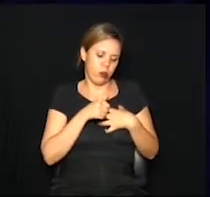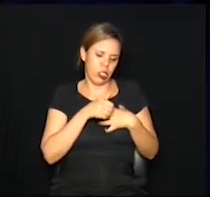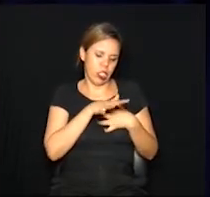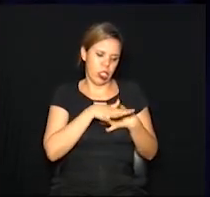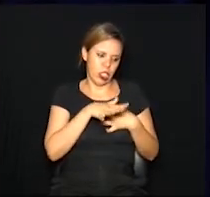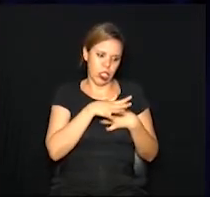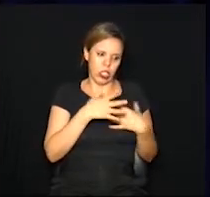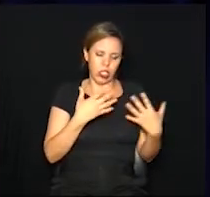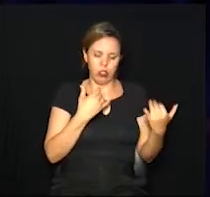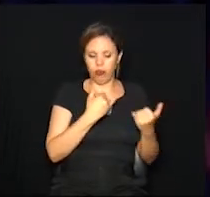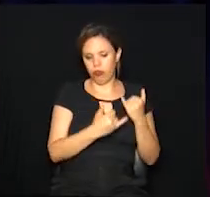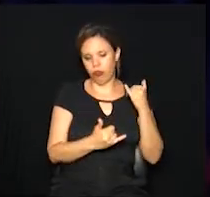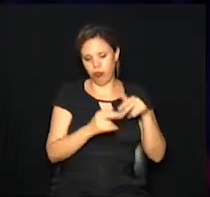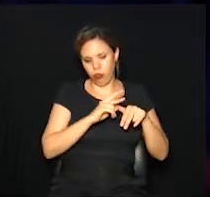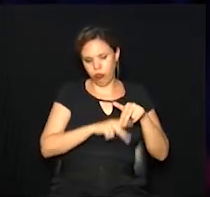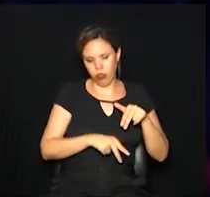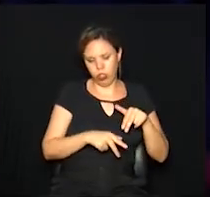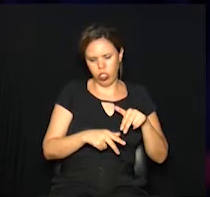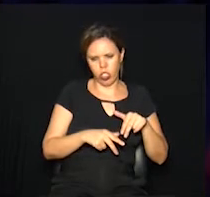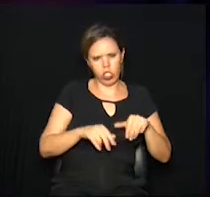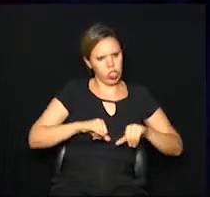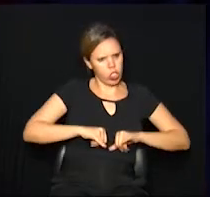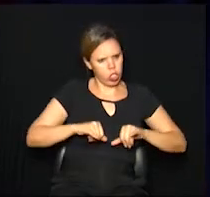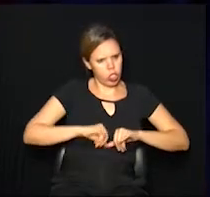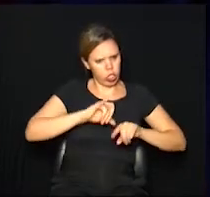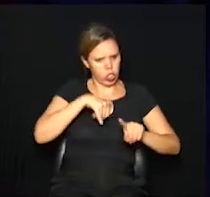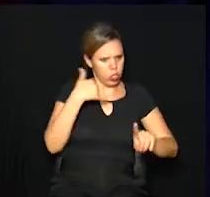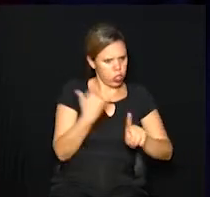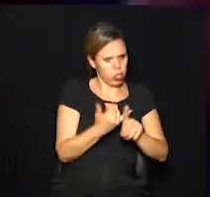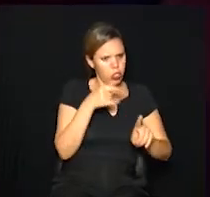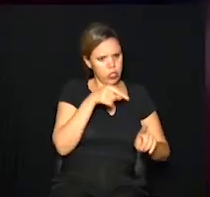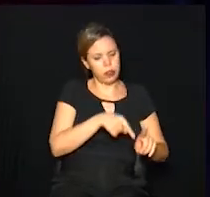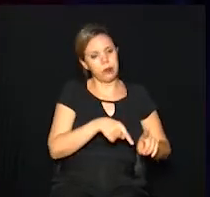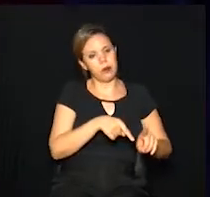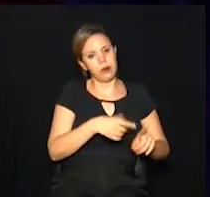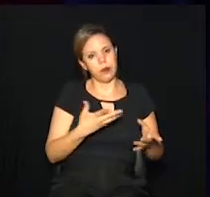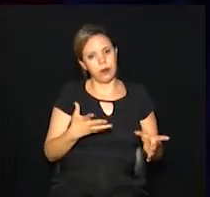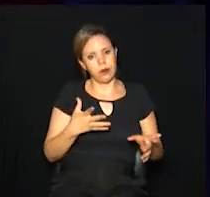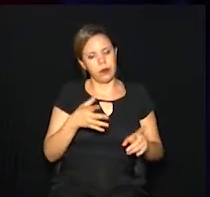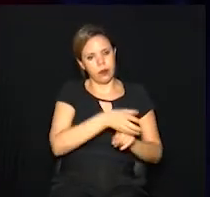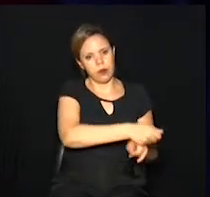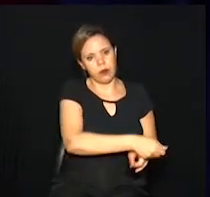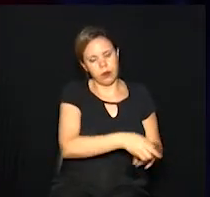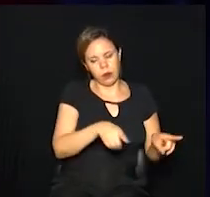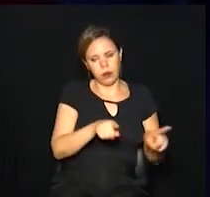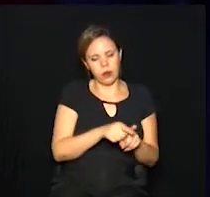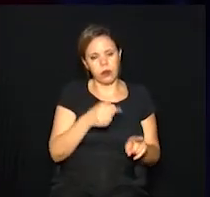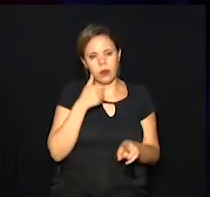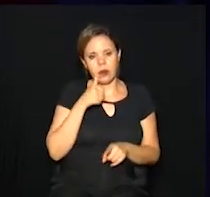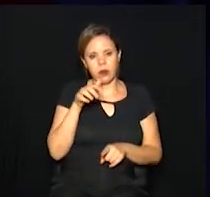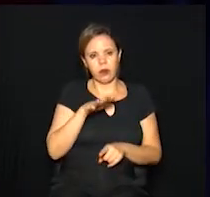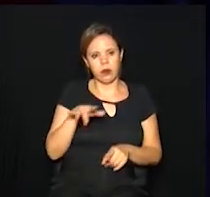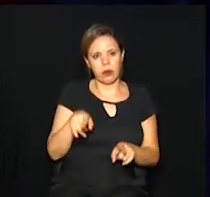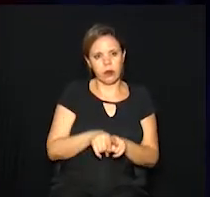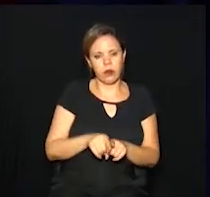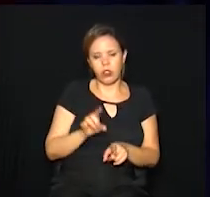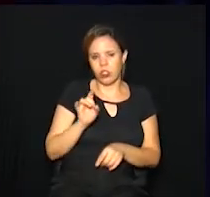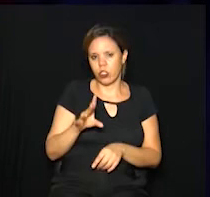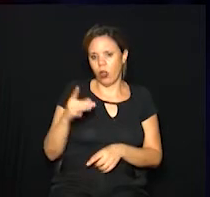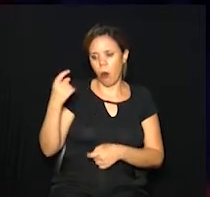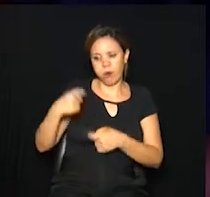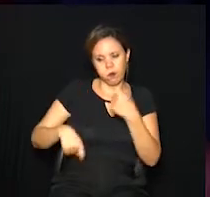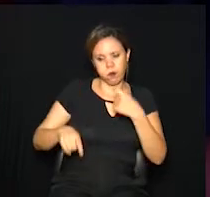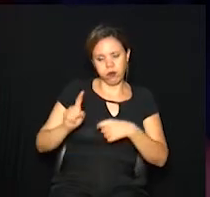femininos que sofrem bullying dos meninos e das meninas. Que aqui não é uma questão de